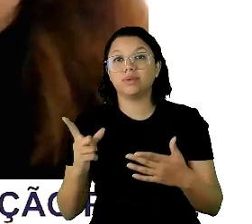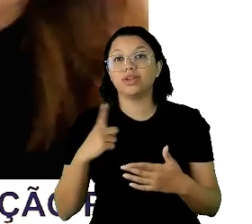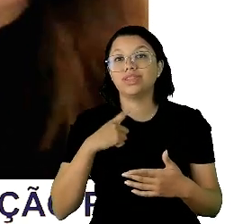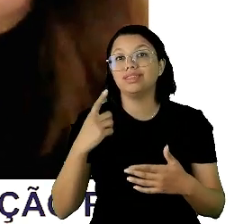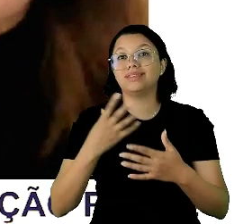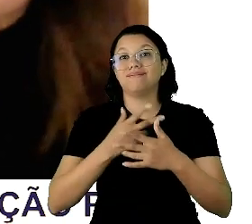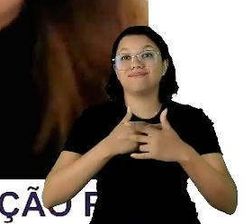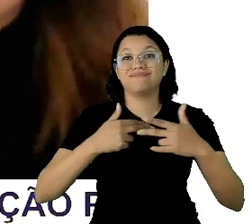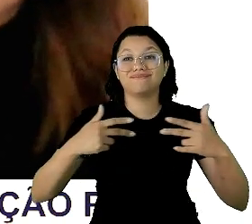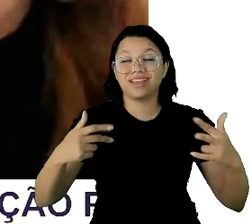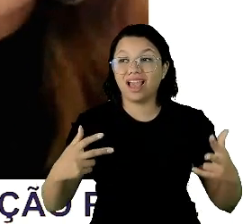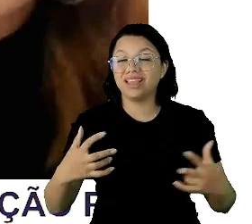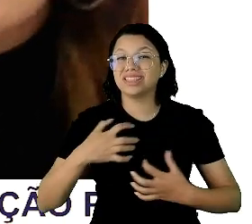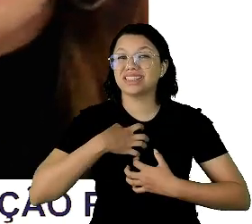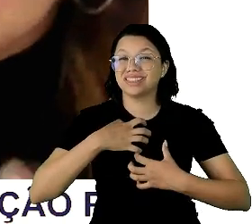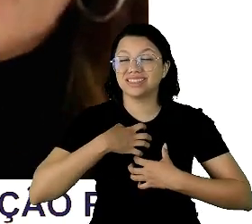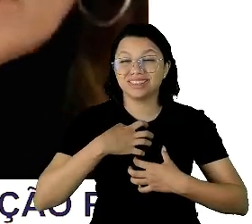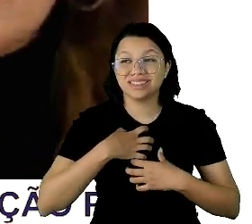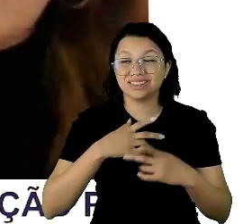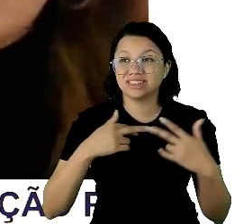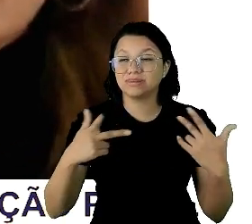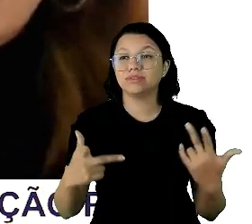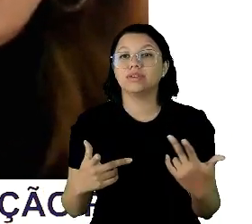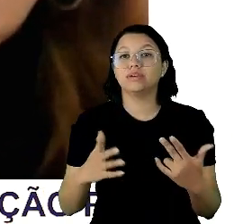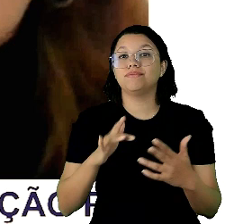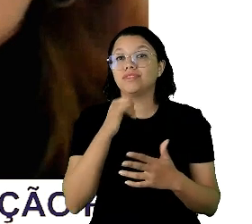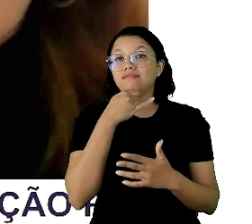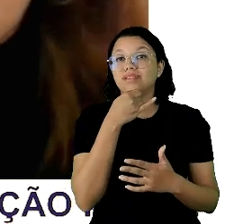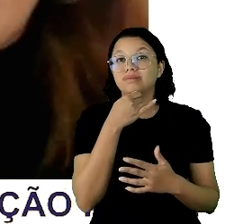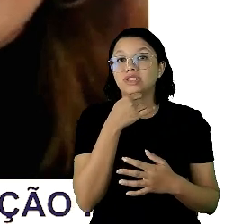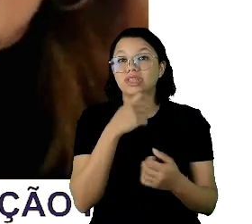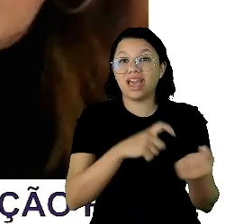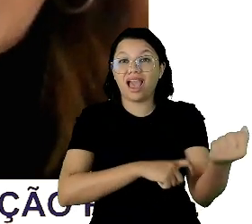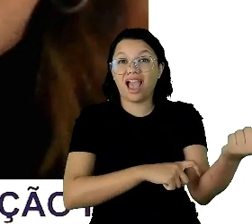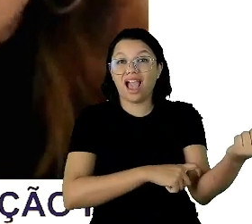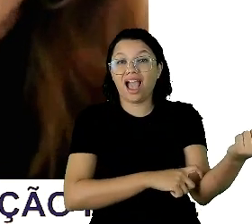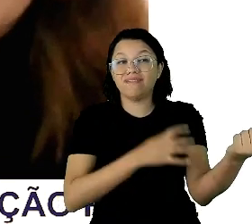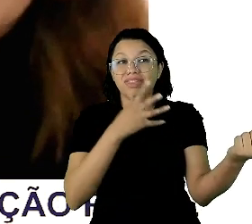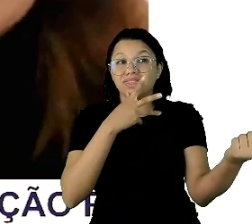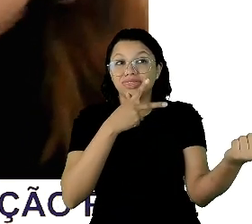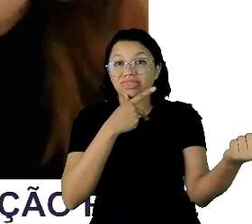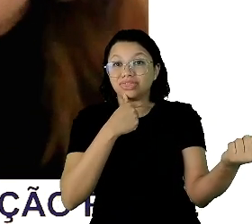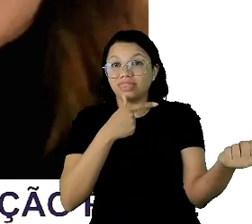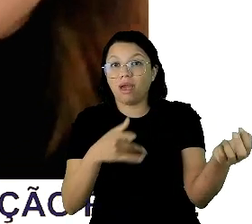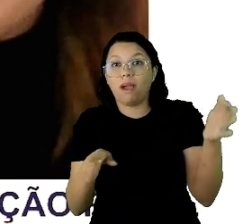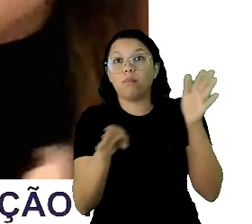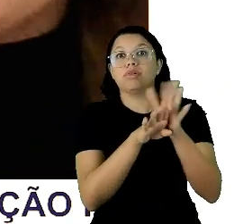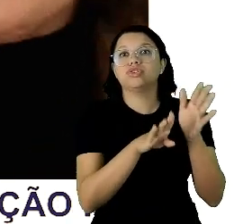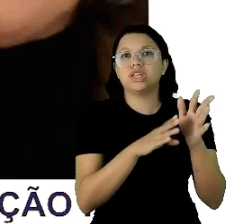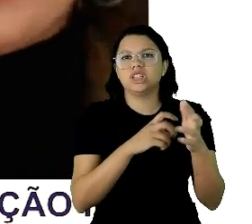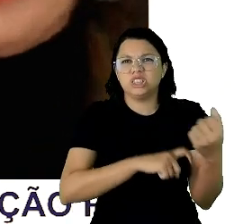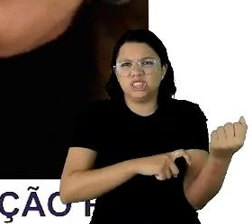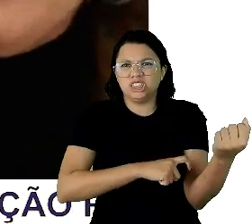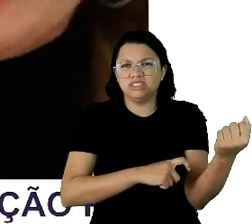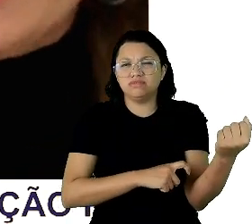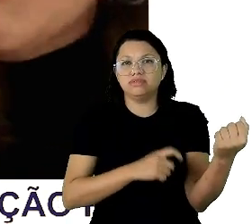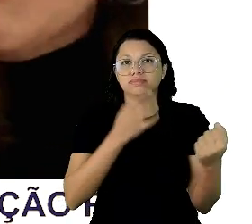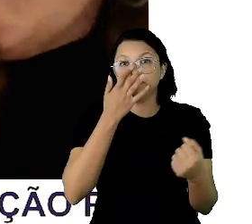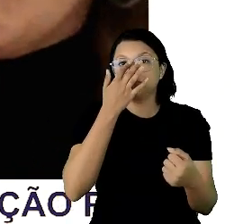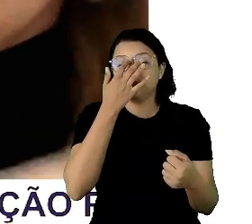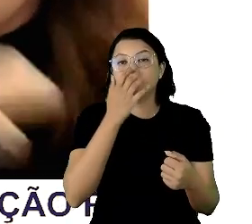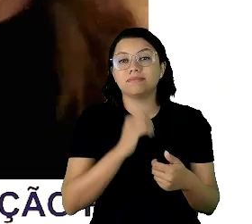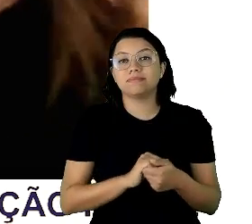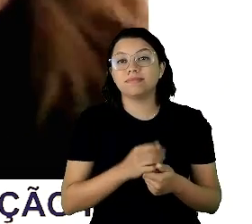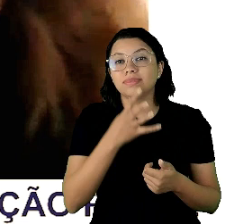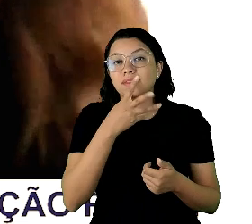e, infelizmente, às vezes a raiva demora para vir. Né? A raiva, aquela raiva que vem